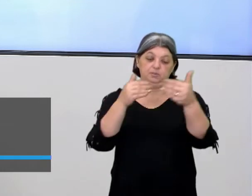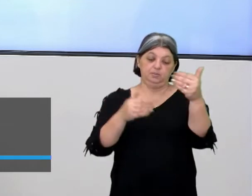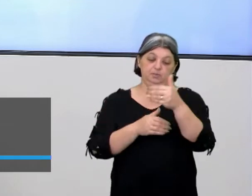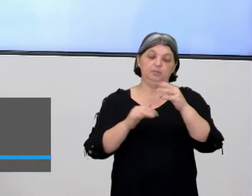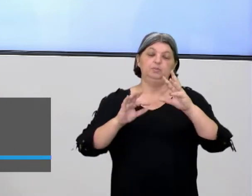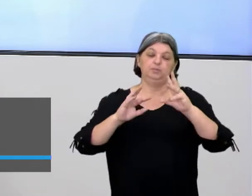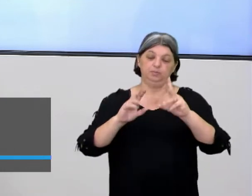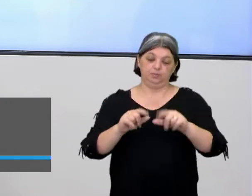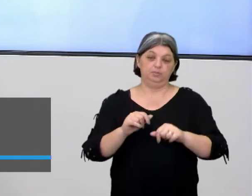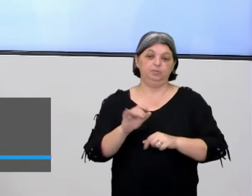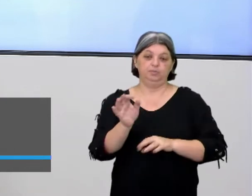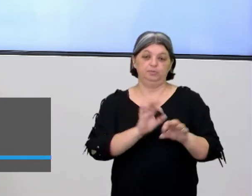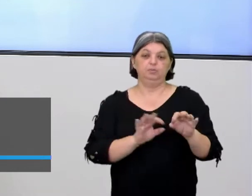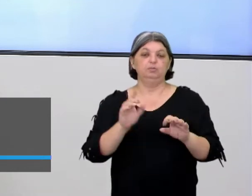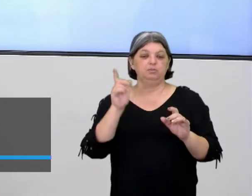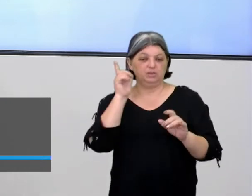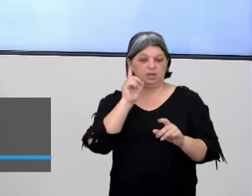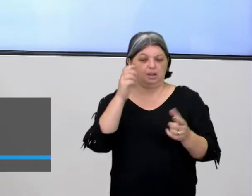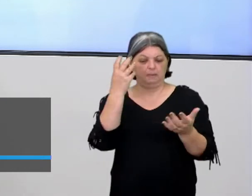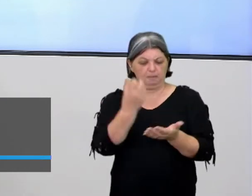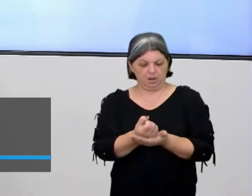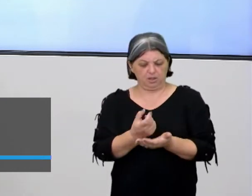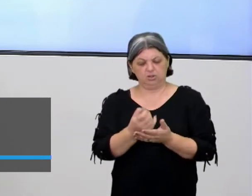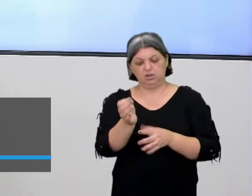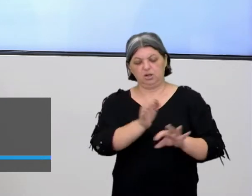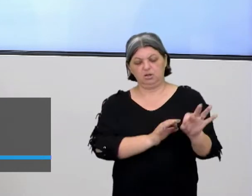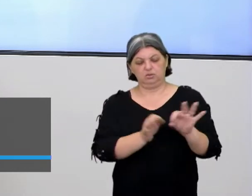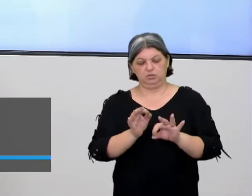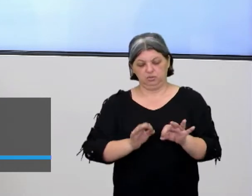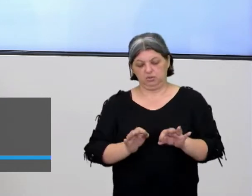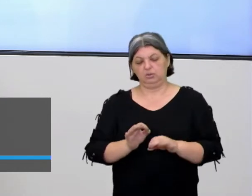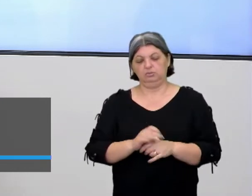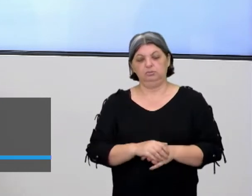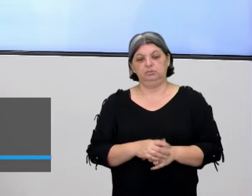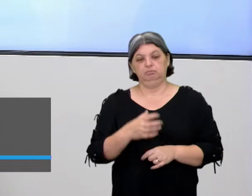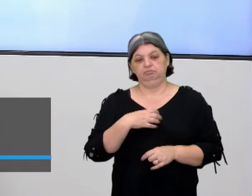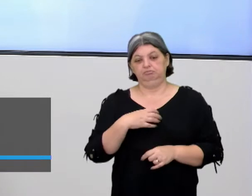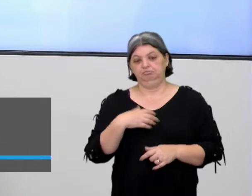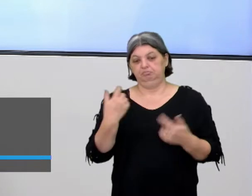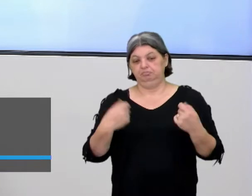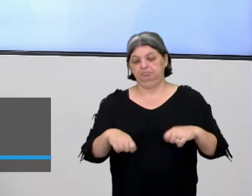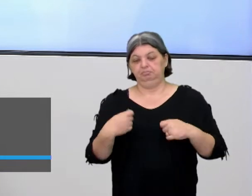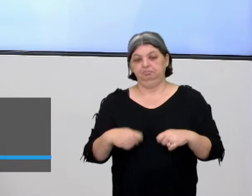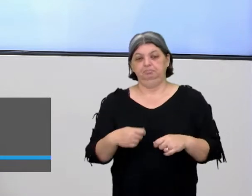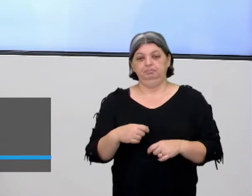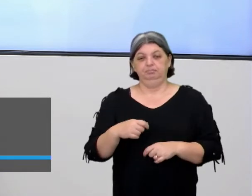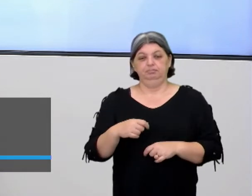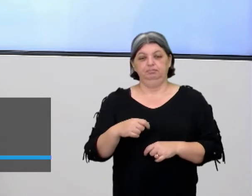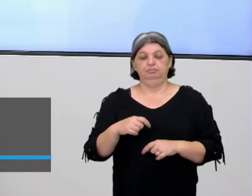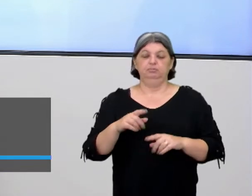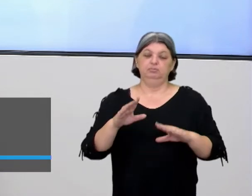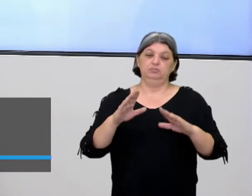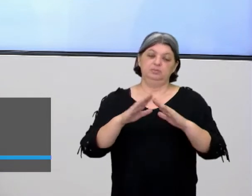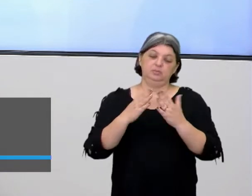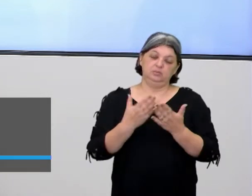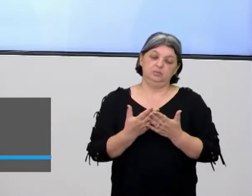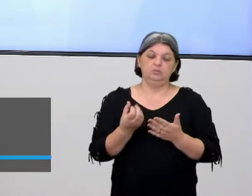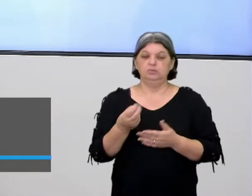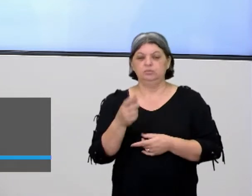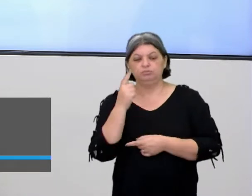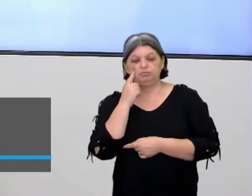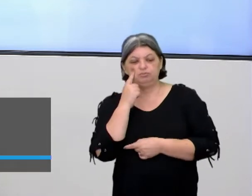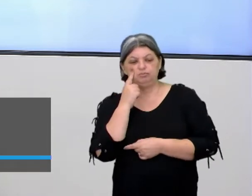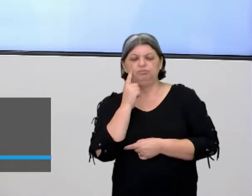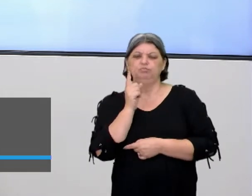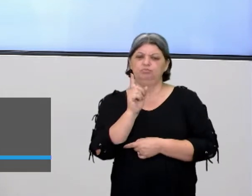você pode baixar e alterar, ajustar aí conforme a necessidade da sua da sua escola, ou de repente você vai dizer, poxa, posso